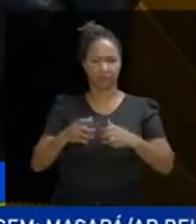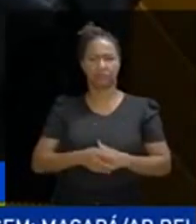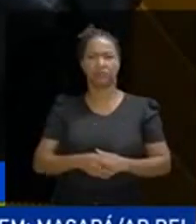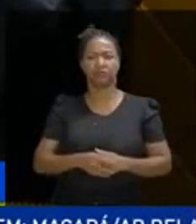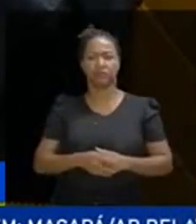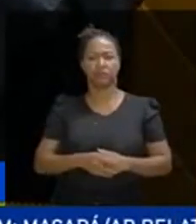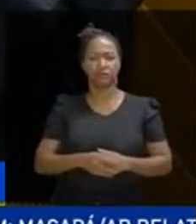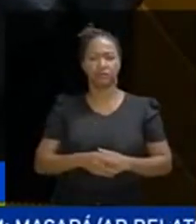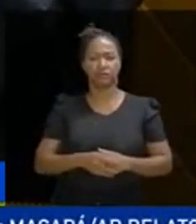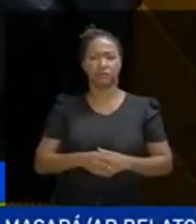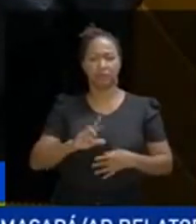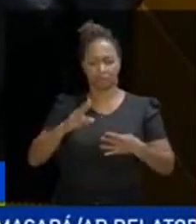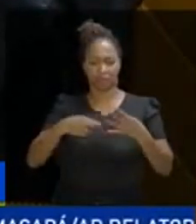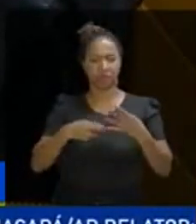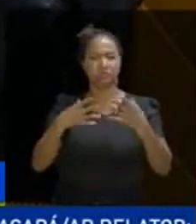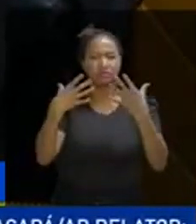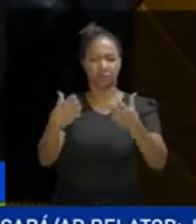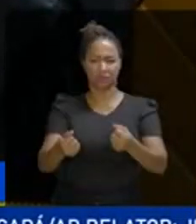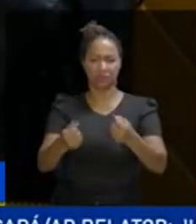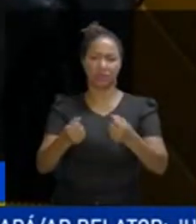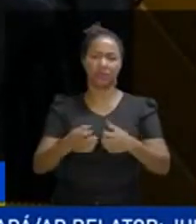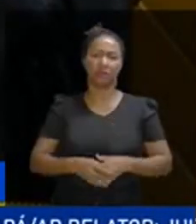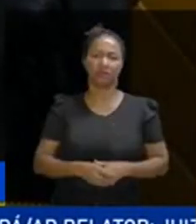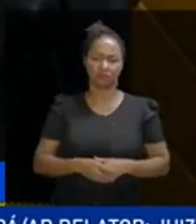dar procedência ao recurso e